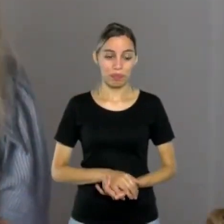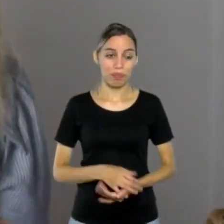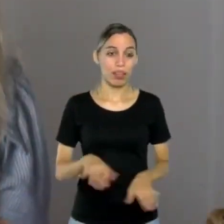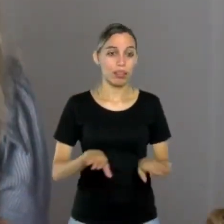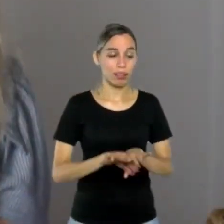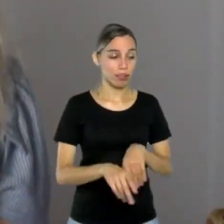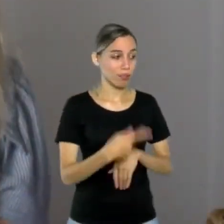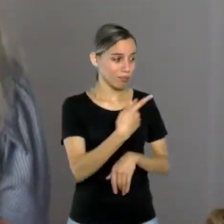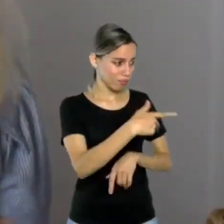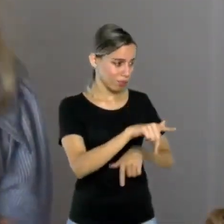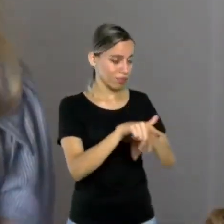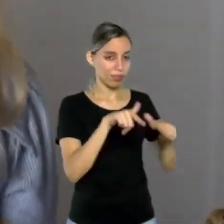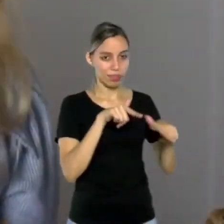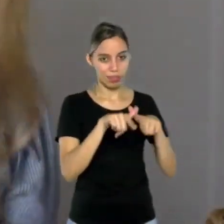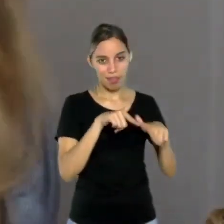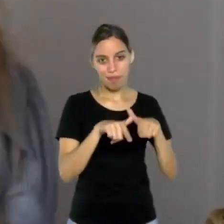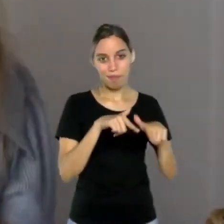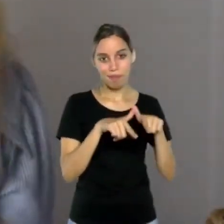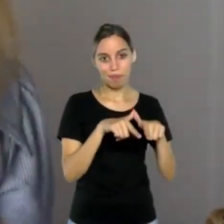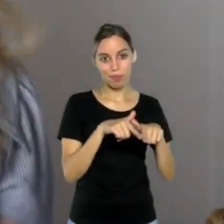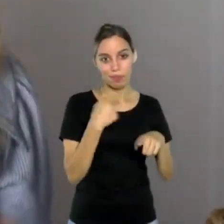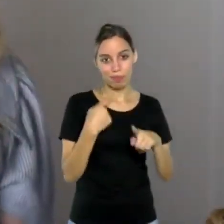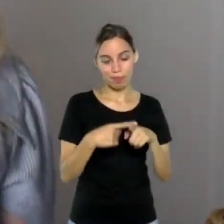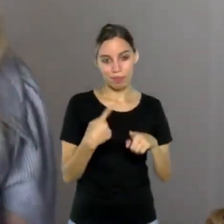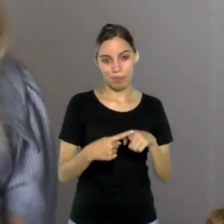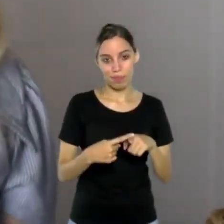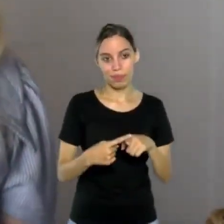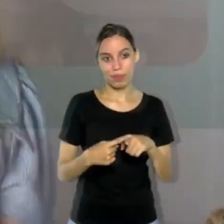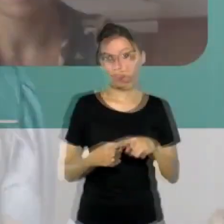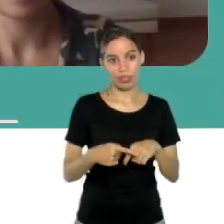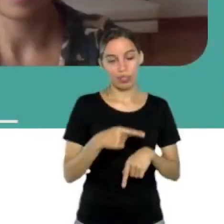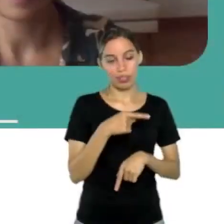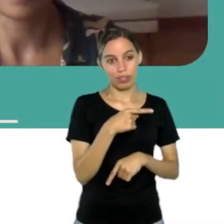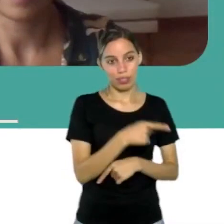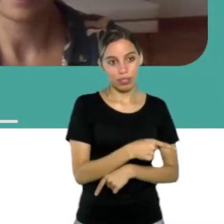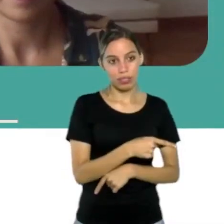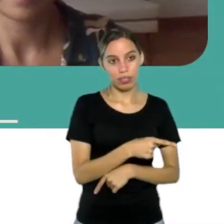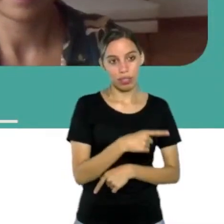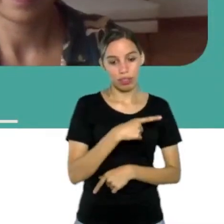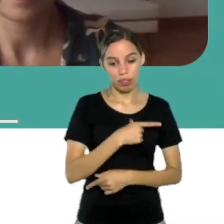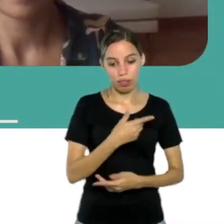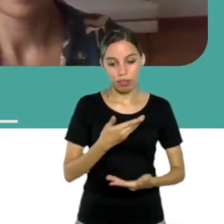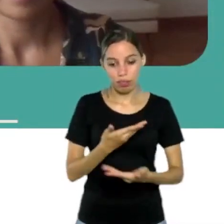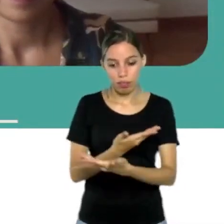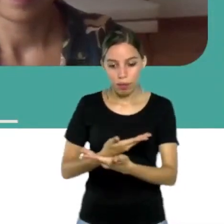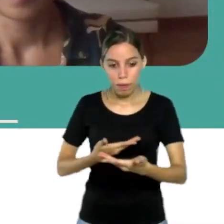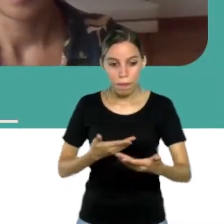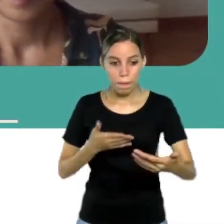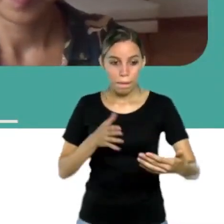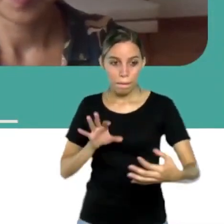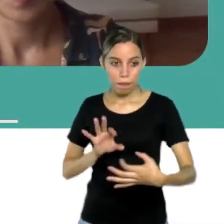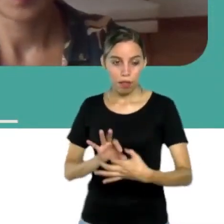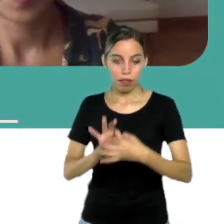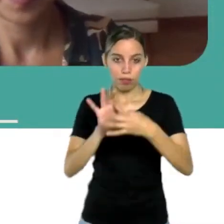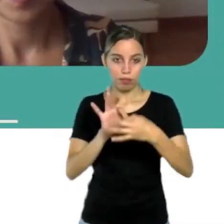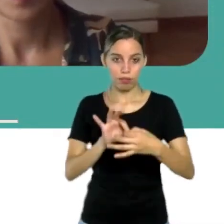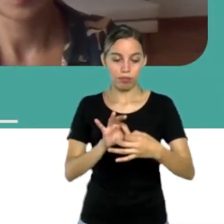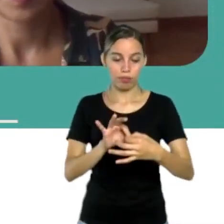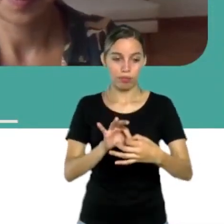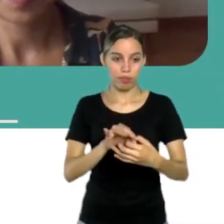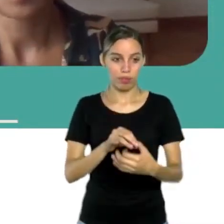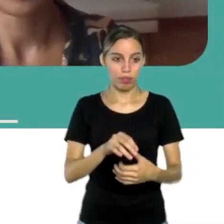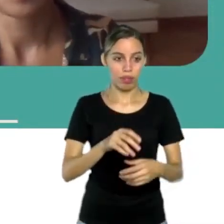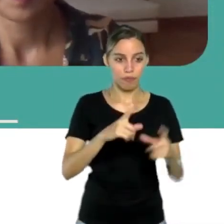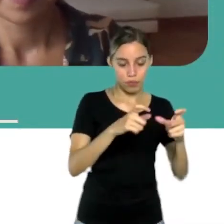gente já citou, no Caderno das Inviabilidades, você tem a parceria da fotógrafa, né? Nesse vem a